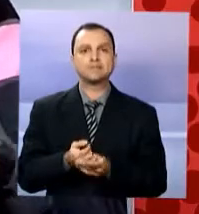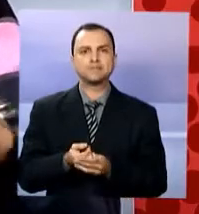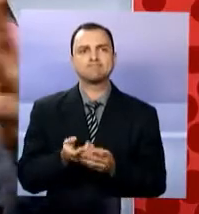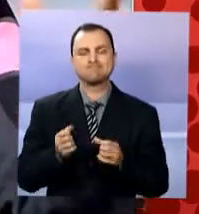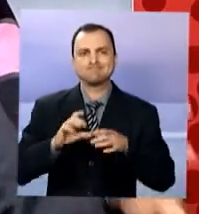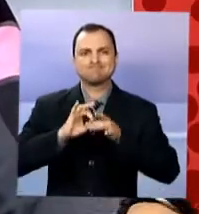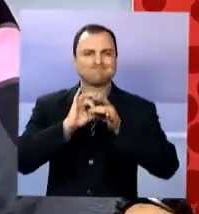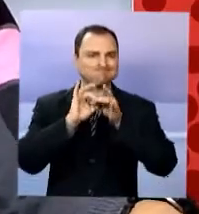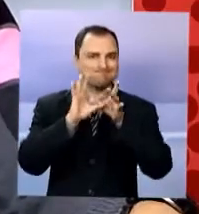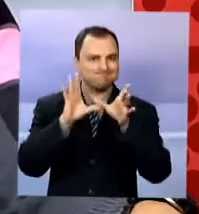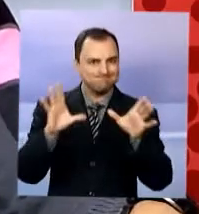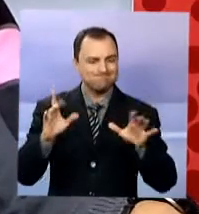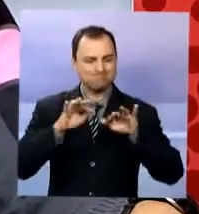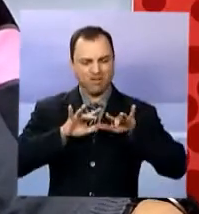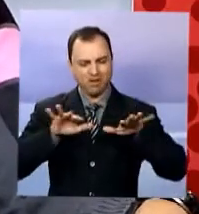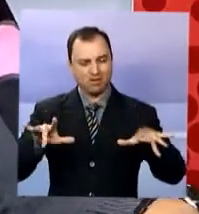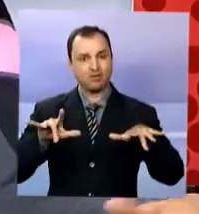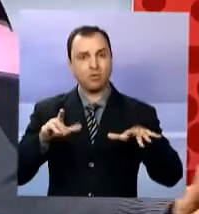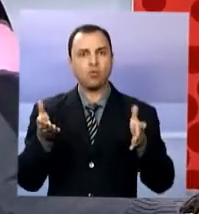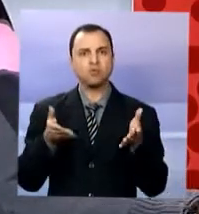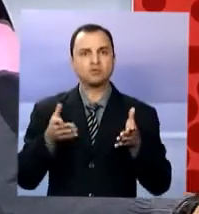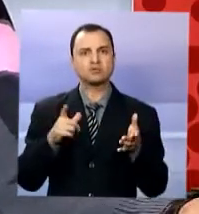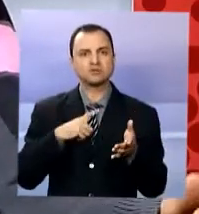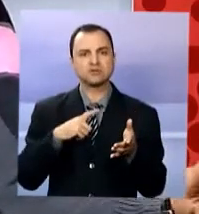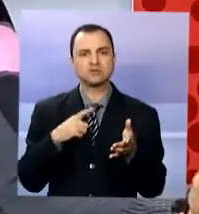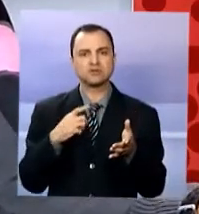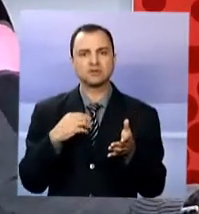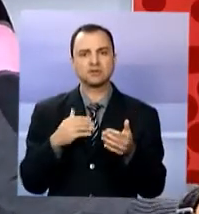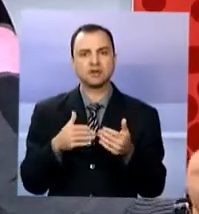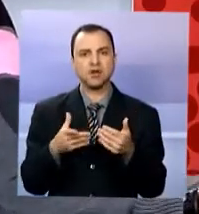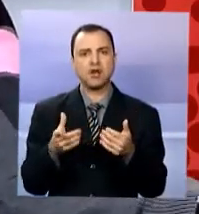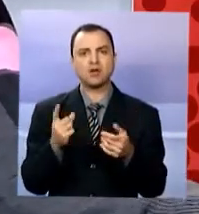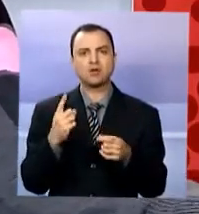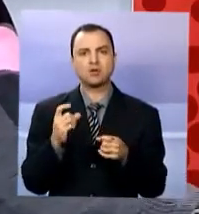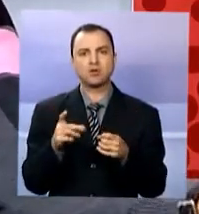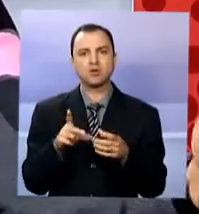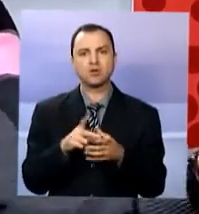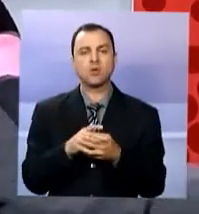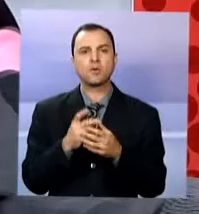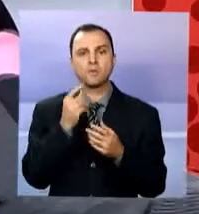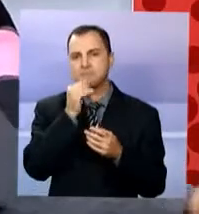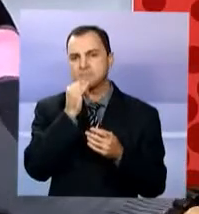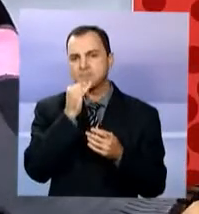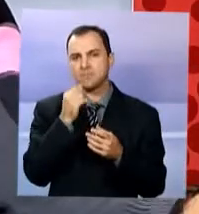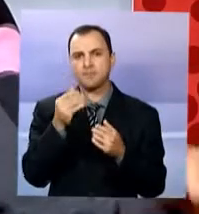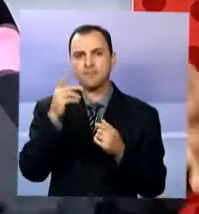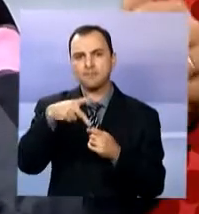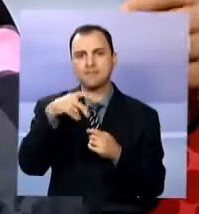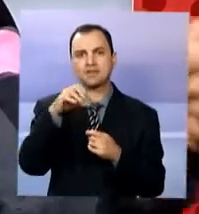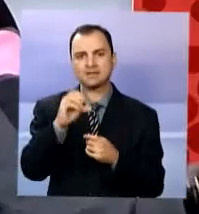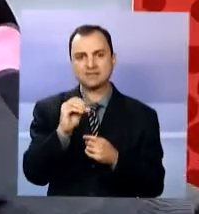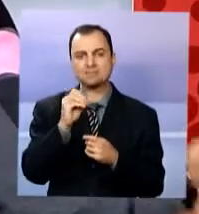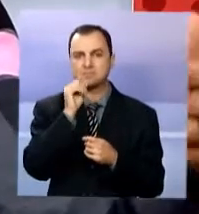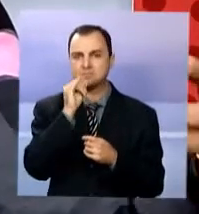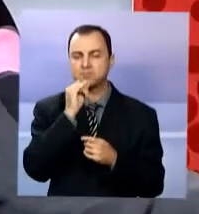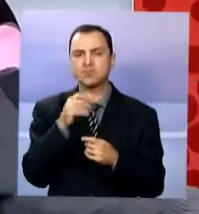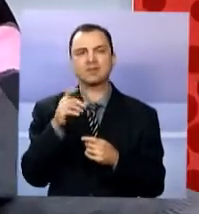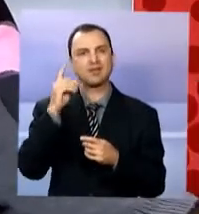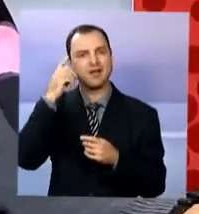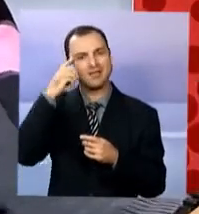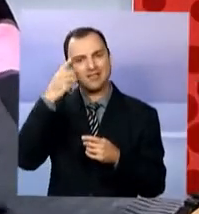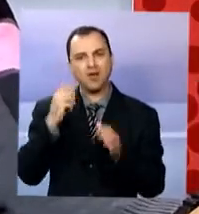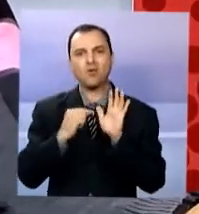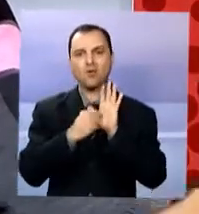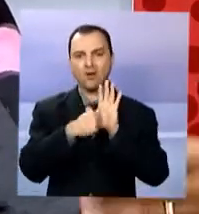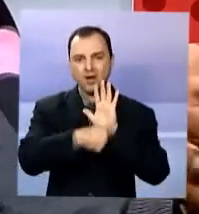abrisse uma uma gama muito grande então hoje você tem desde o da encefalopatia crônica que serve o PC a síndrome de Down